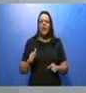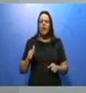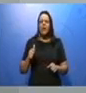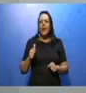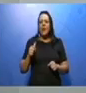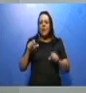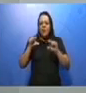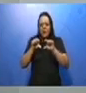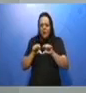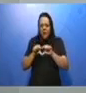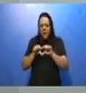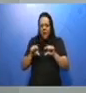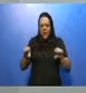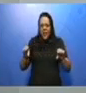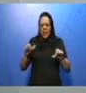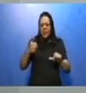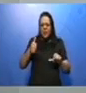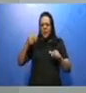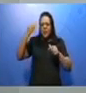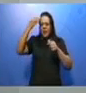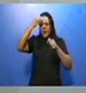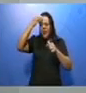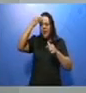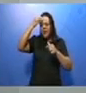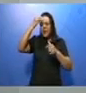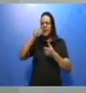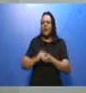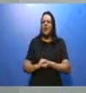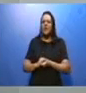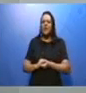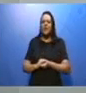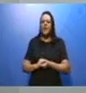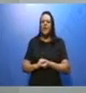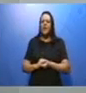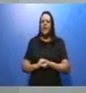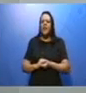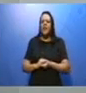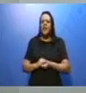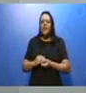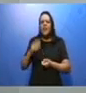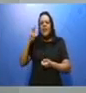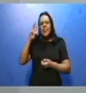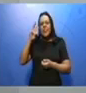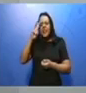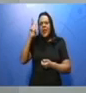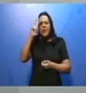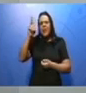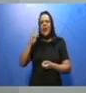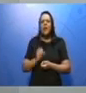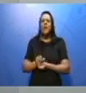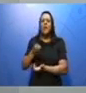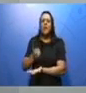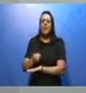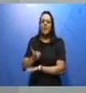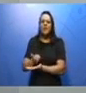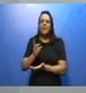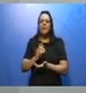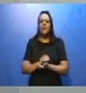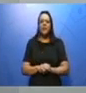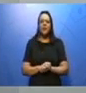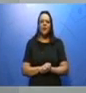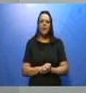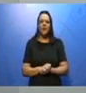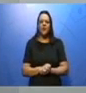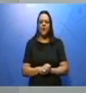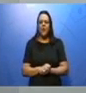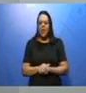Então esse primeiro contato, a primeira vez que olha, fala, uau, né? Ele dá muito valor para isso, para esse primeiro contato. Então ele fala de quando